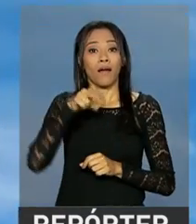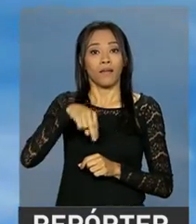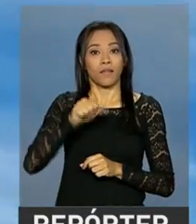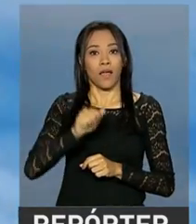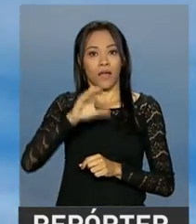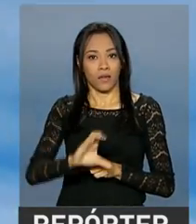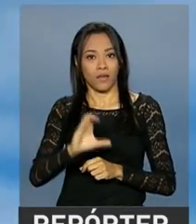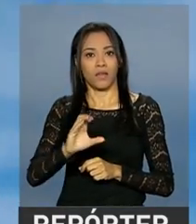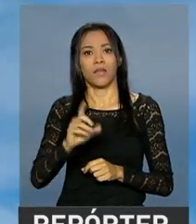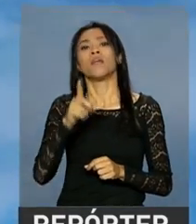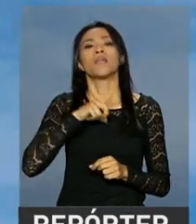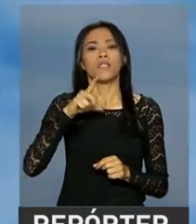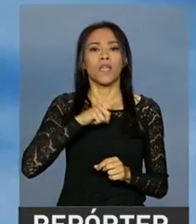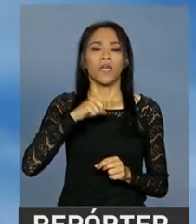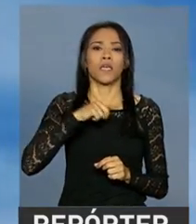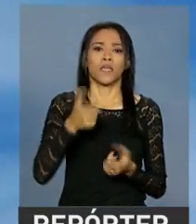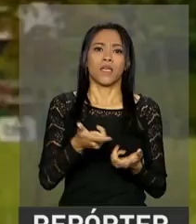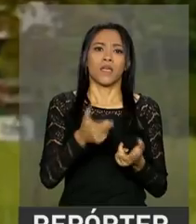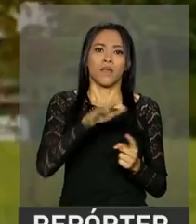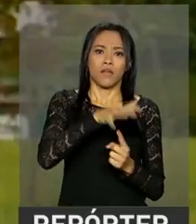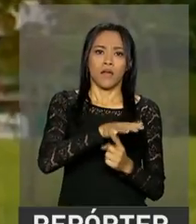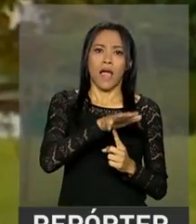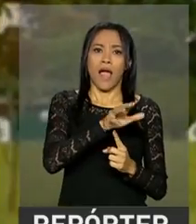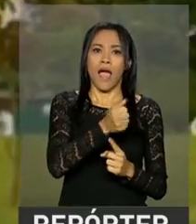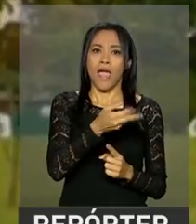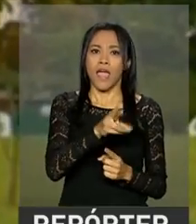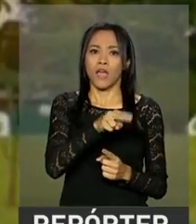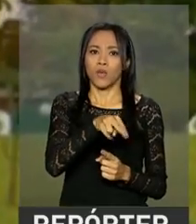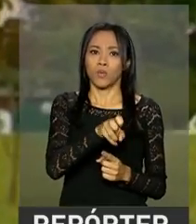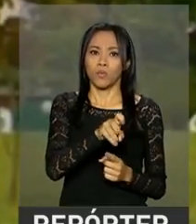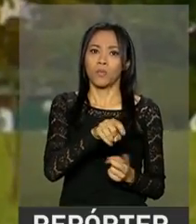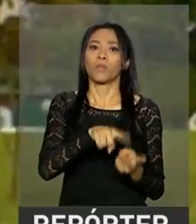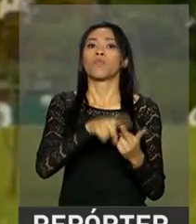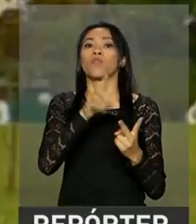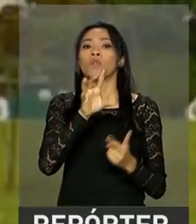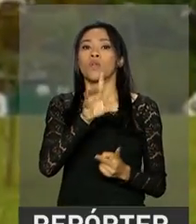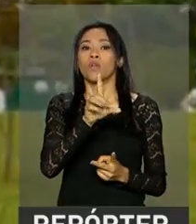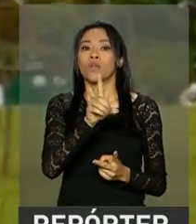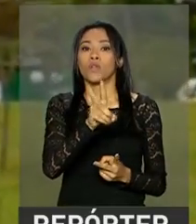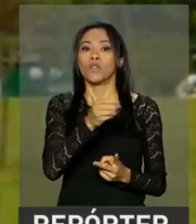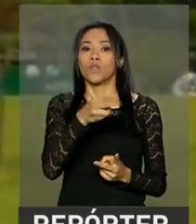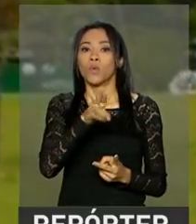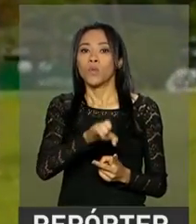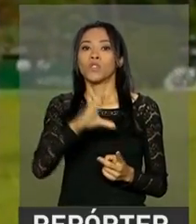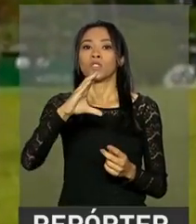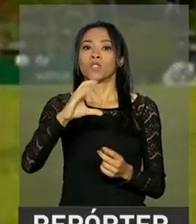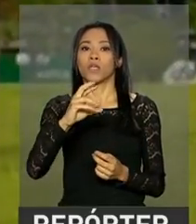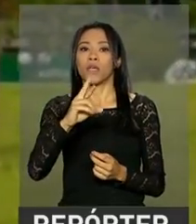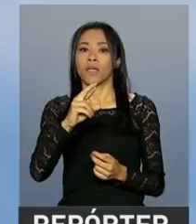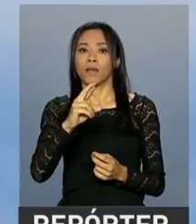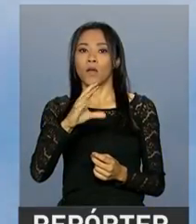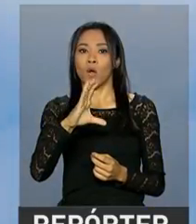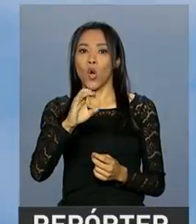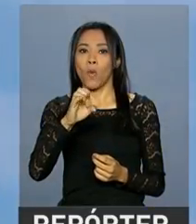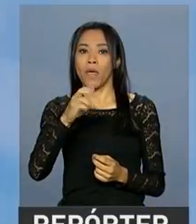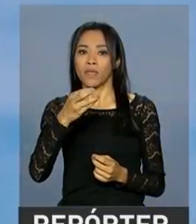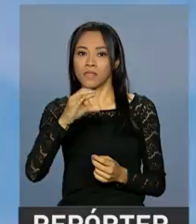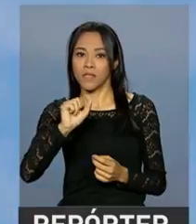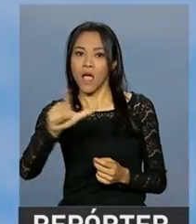não tripuladas em aeromodelos drones e criativos comerciais corporativos